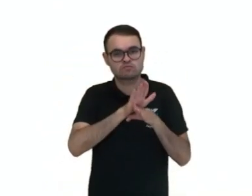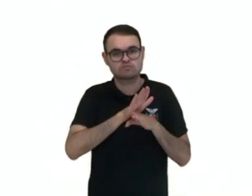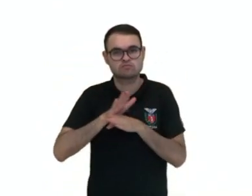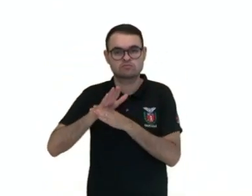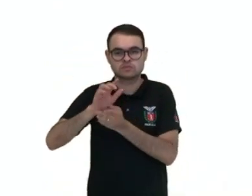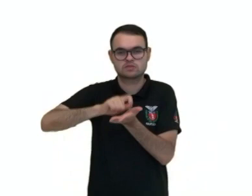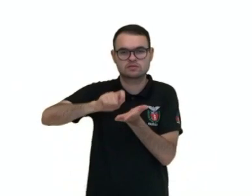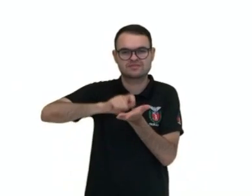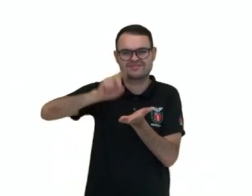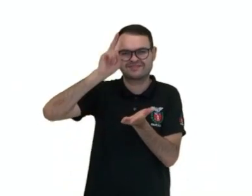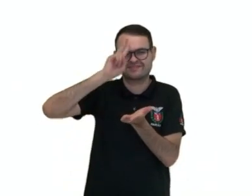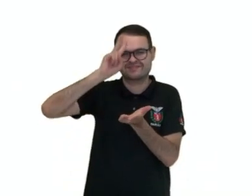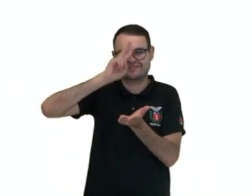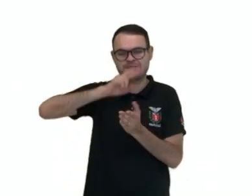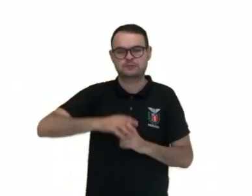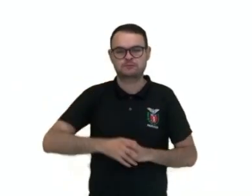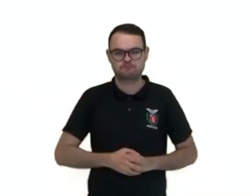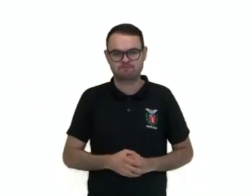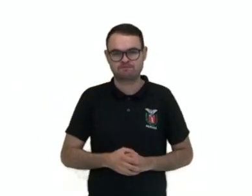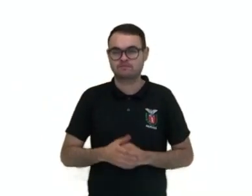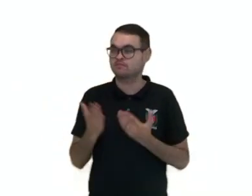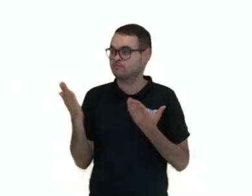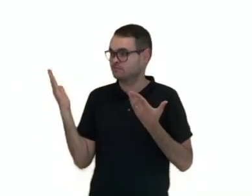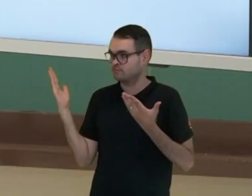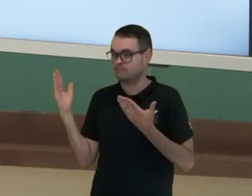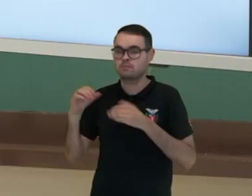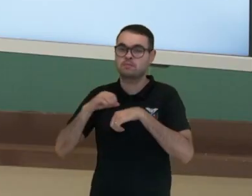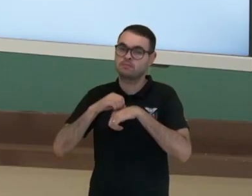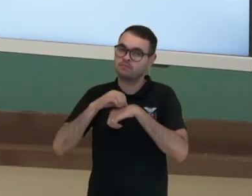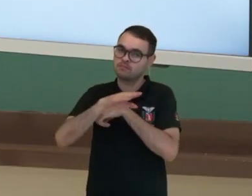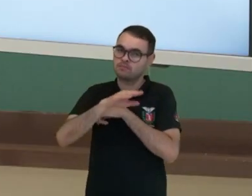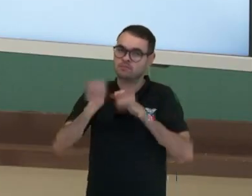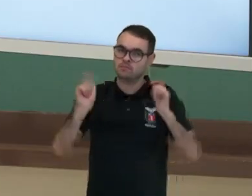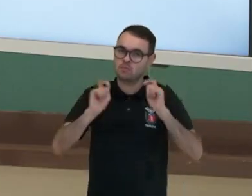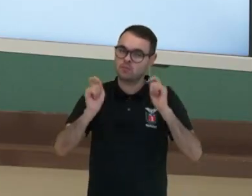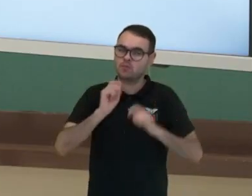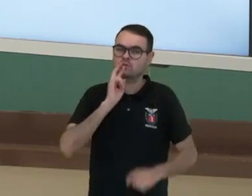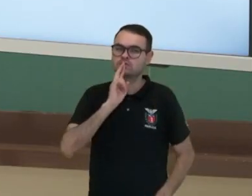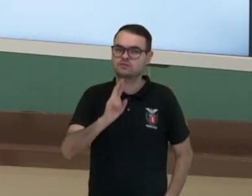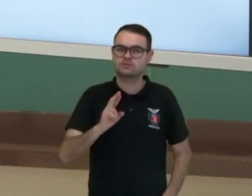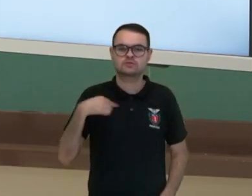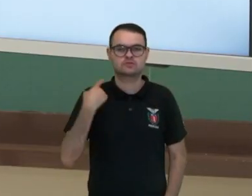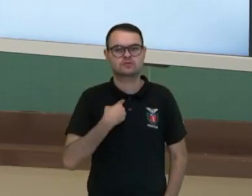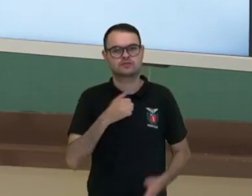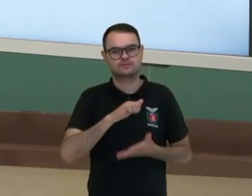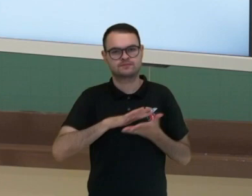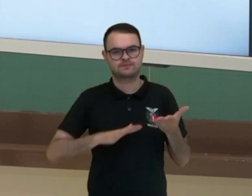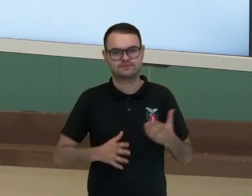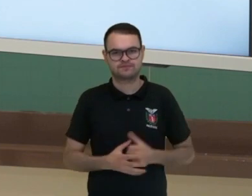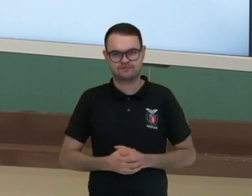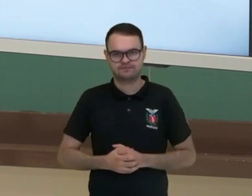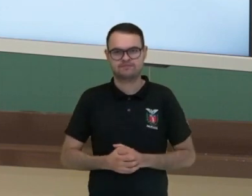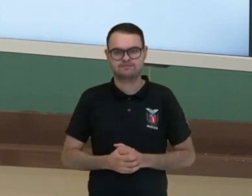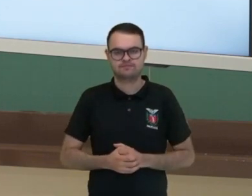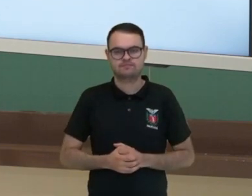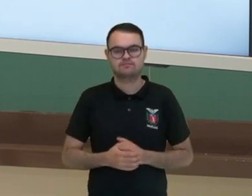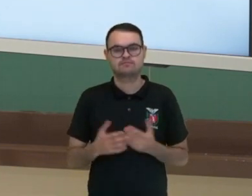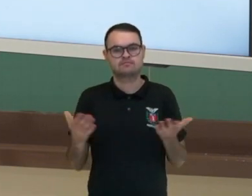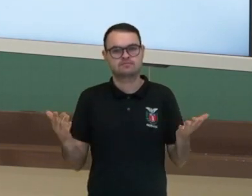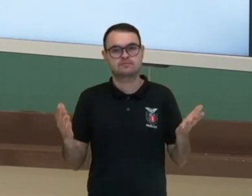a escrita da história. Essa é uma possibilidade de resposta da nossa atividade, né?